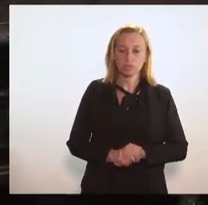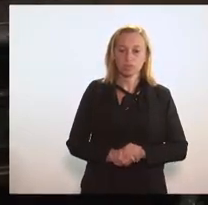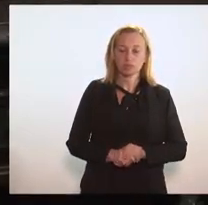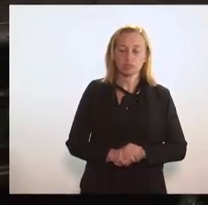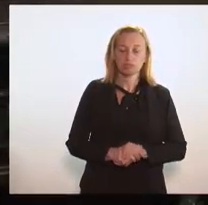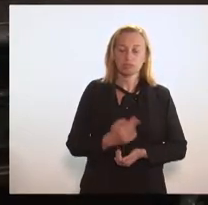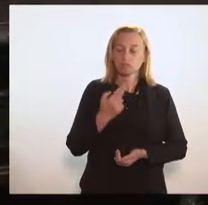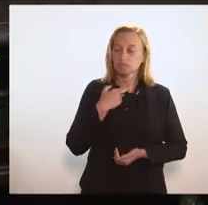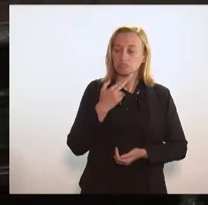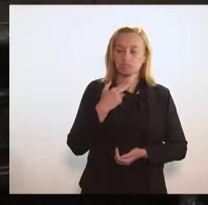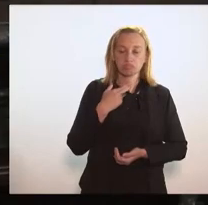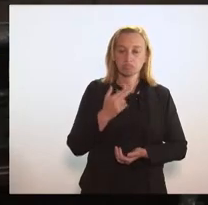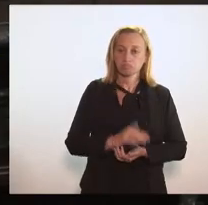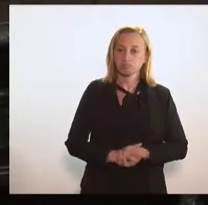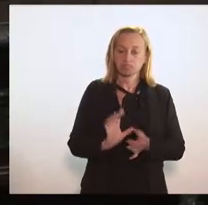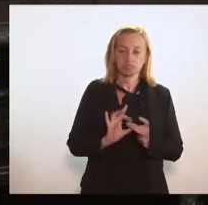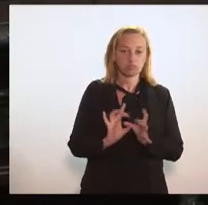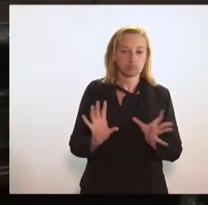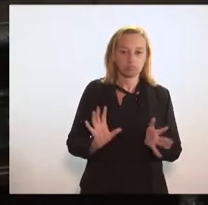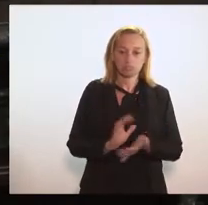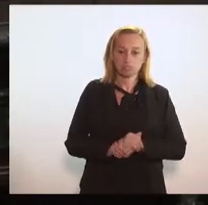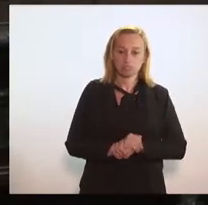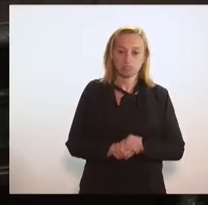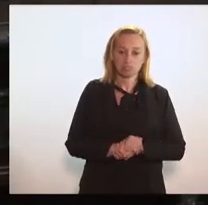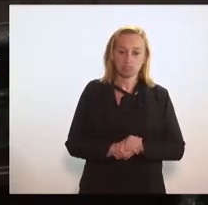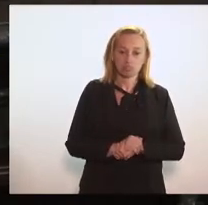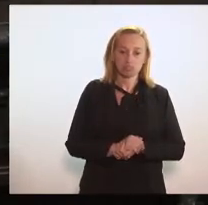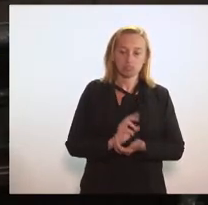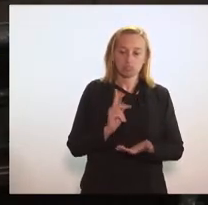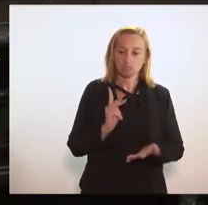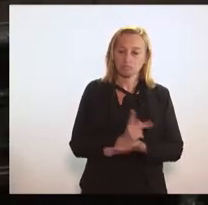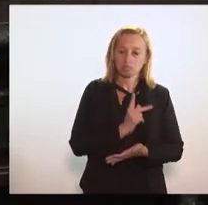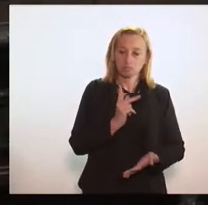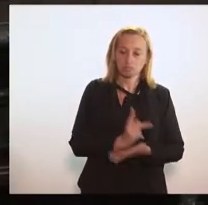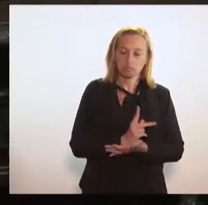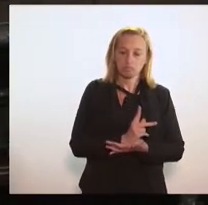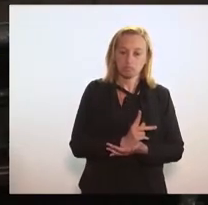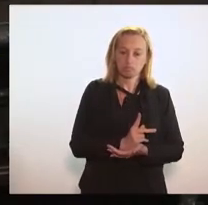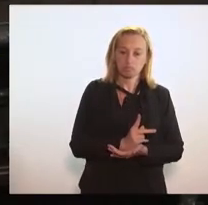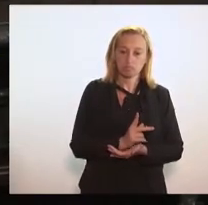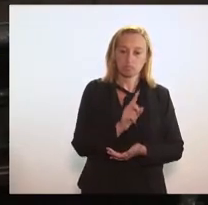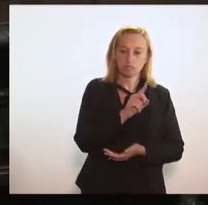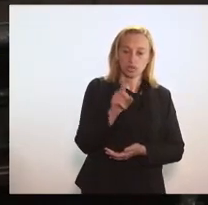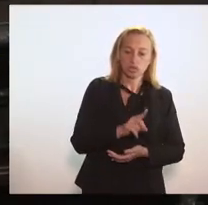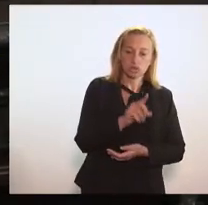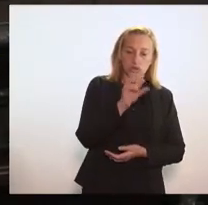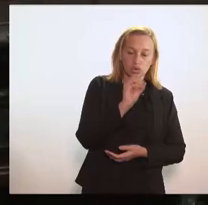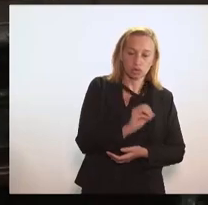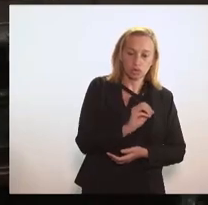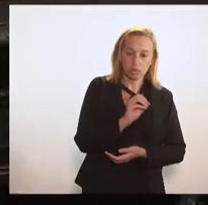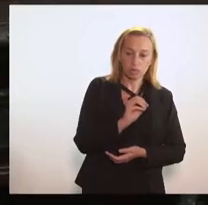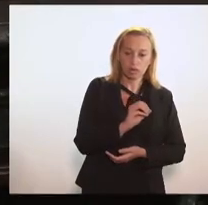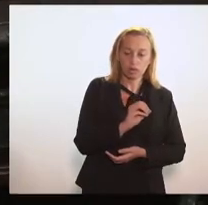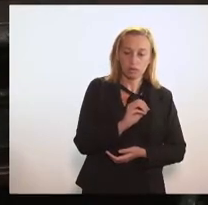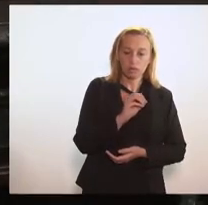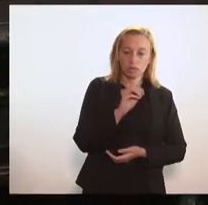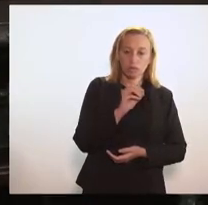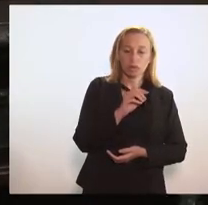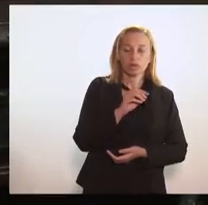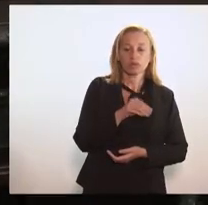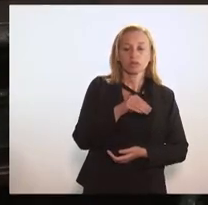o meu podemos permitir essa discriminação entre zona Norte Zona Sul quando se trata